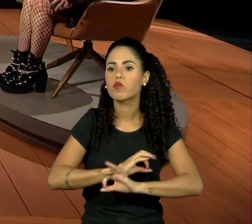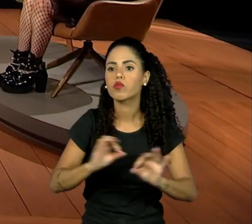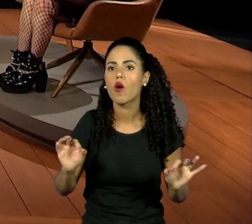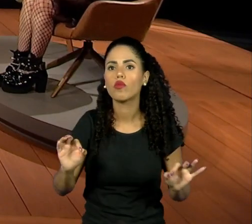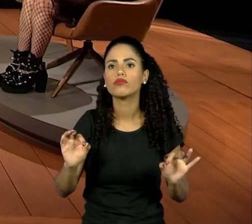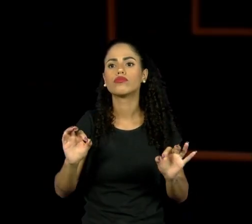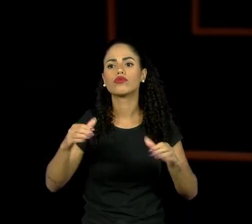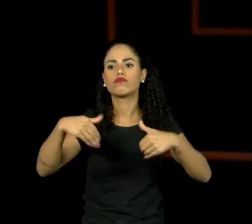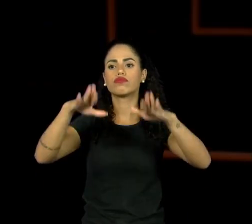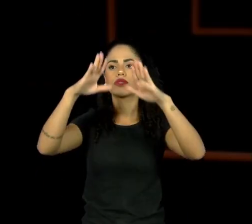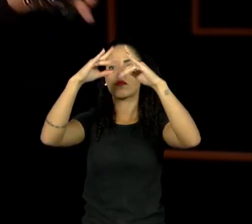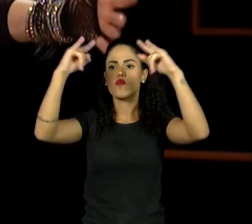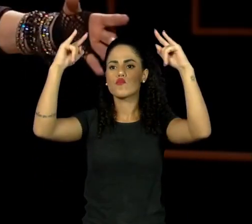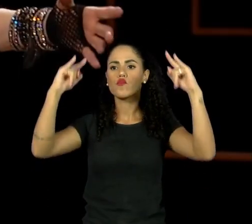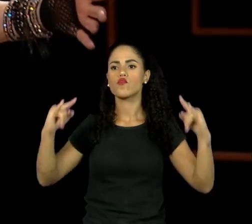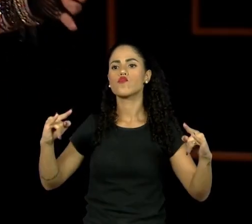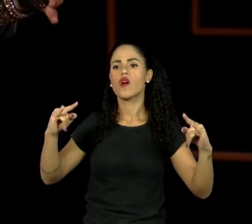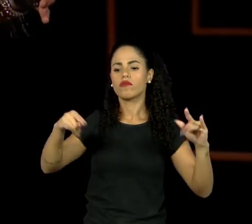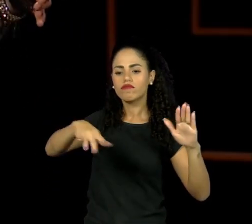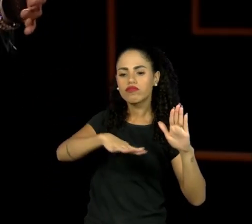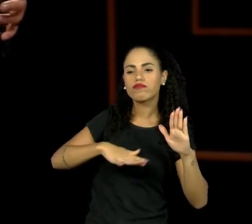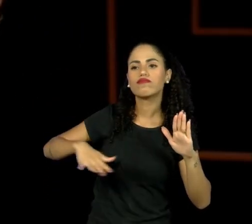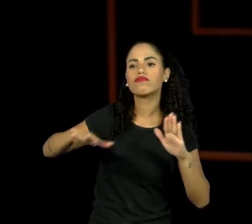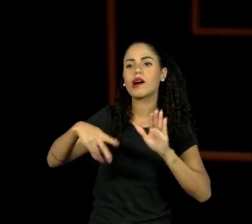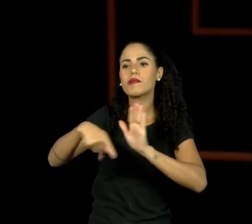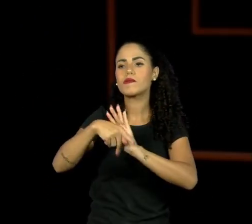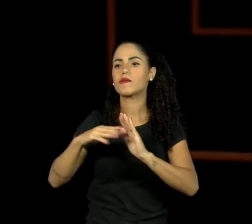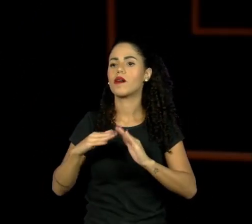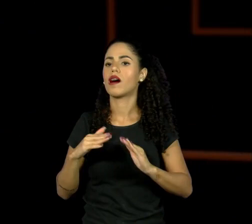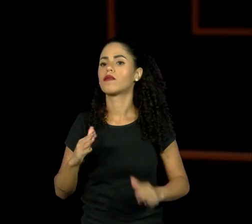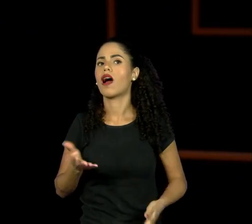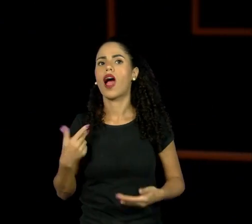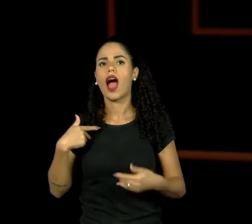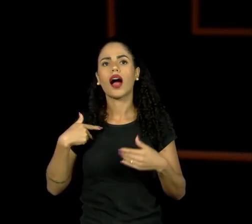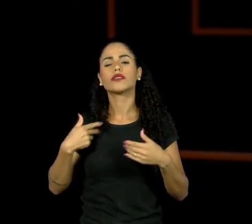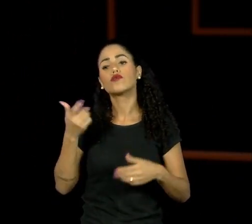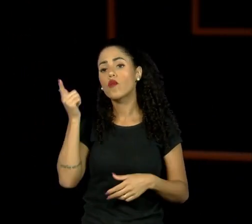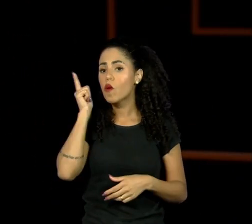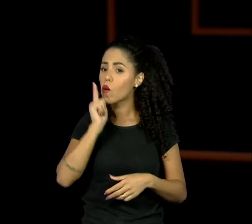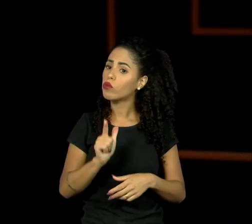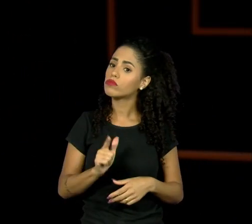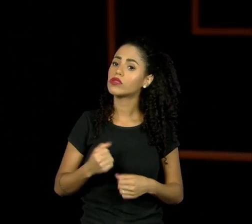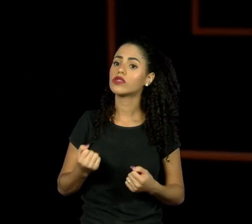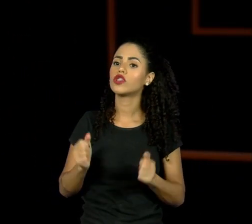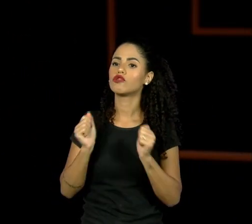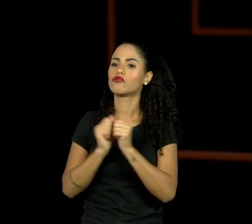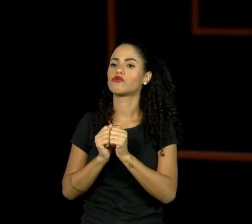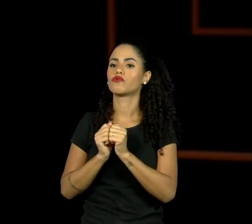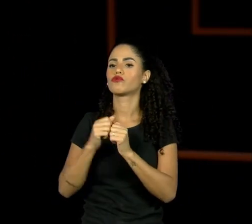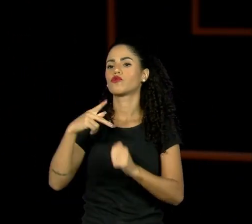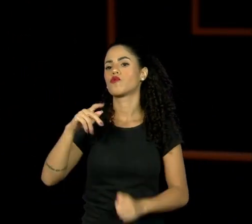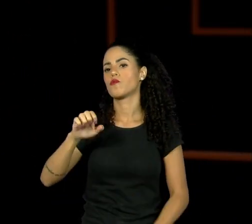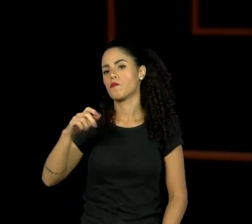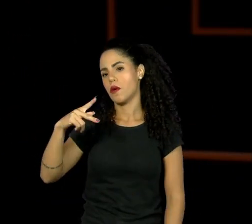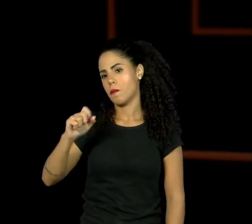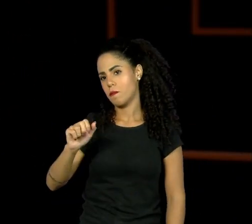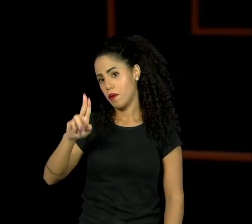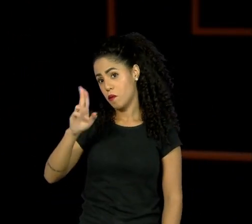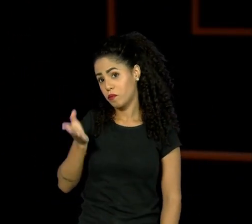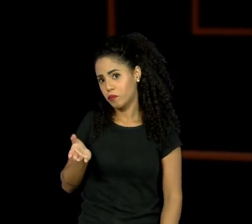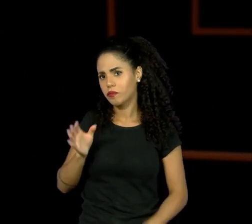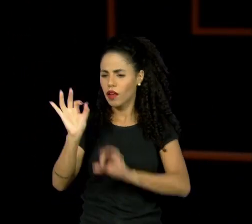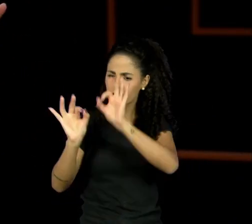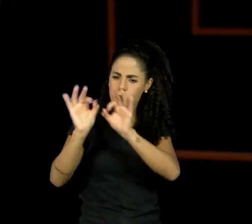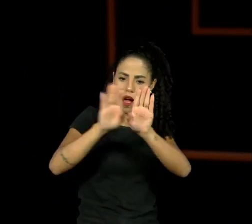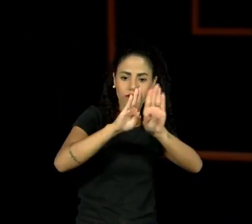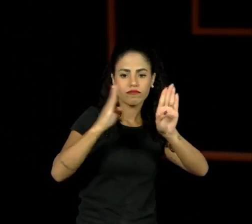E amarrei a minha cama lá para cima e fiz uma casa presa em cima com o pepeu. E ali eu botei um armário, botei